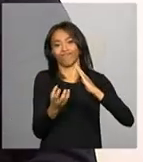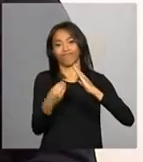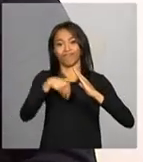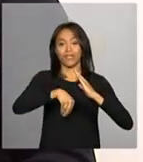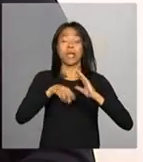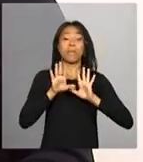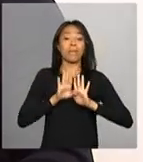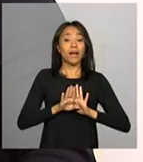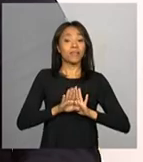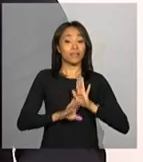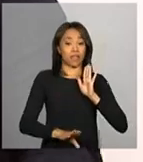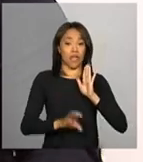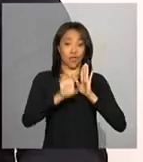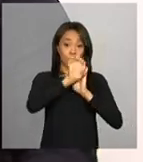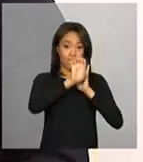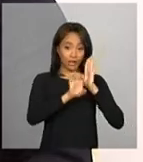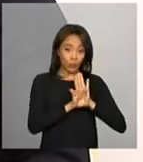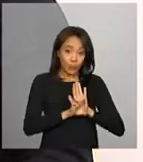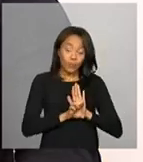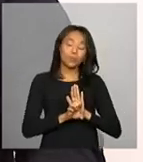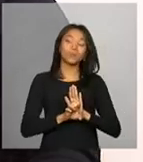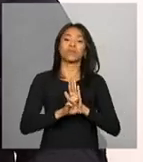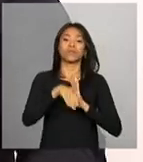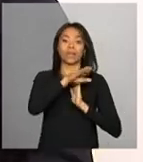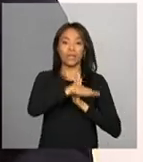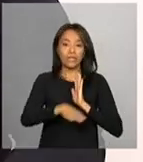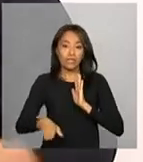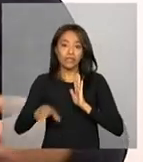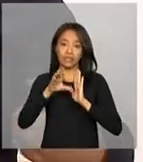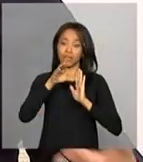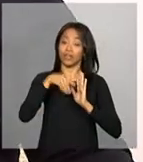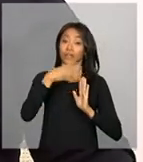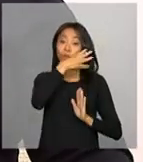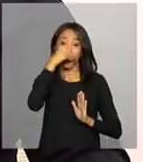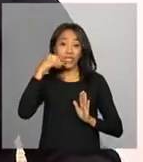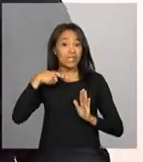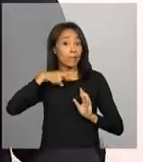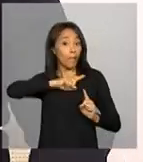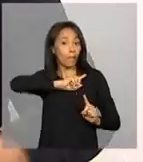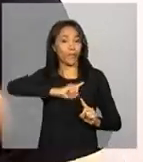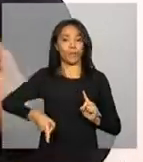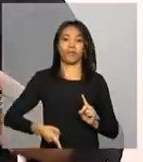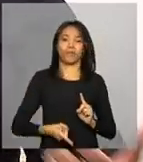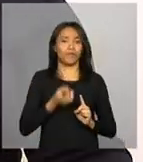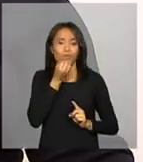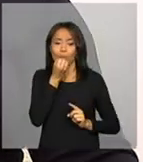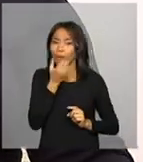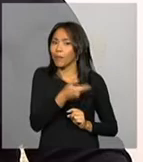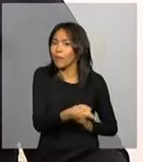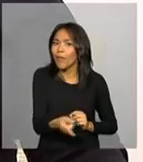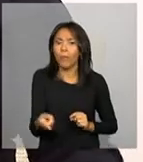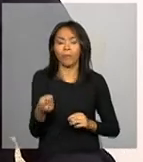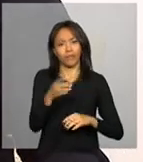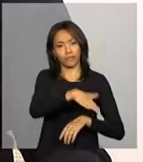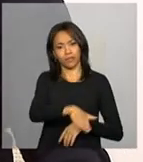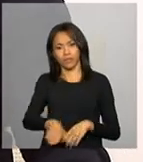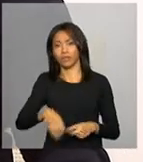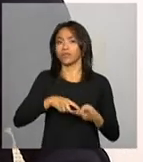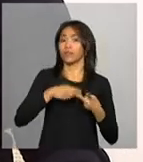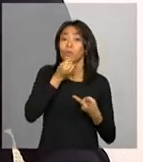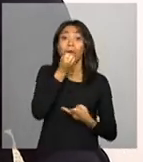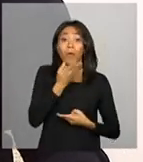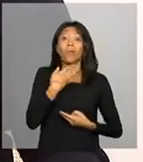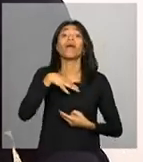estatuto da criança adolescente pro E isso não é bom não é bom para as crianças não é bom para os profissionais né